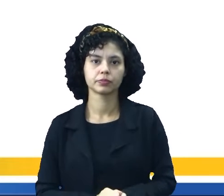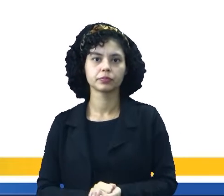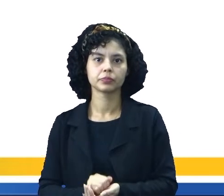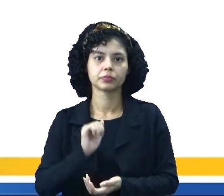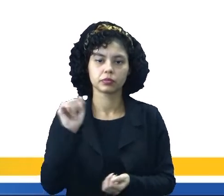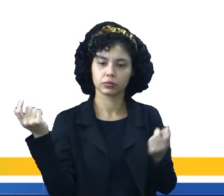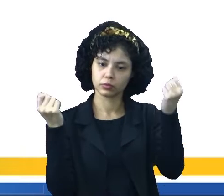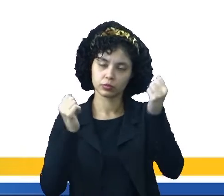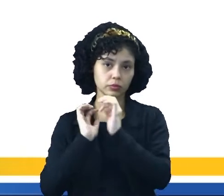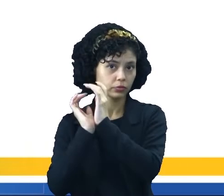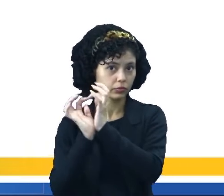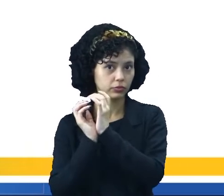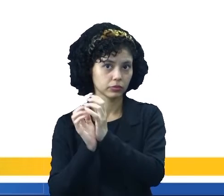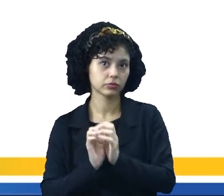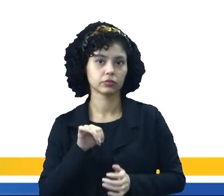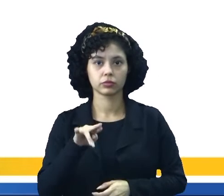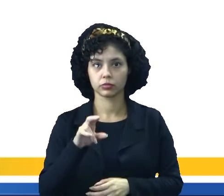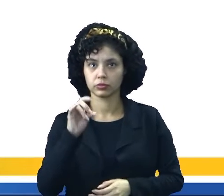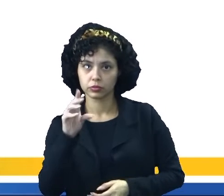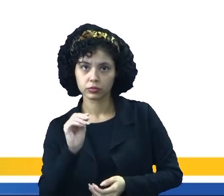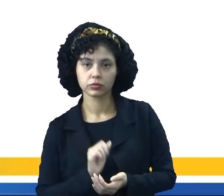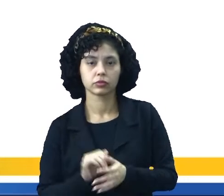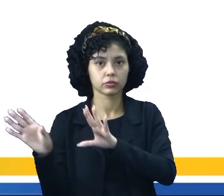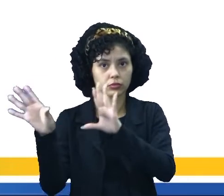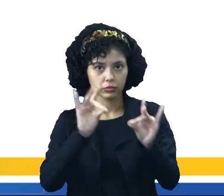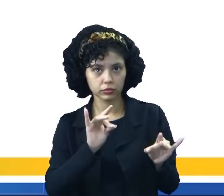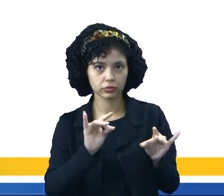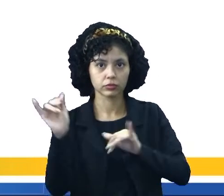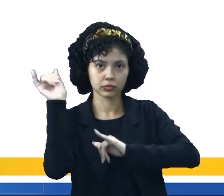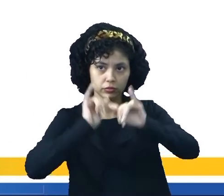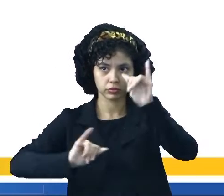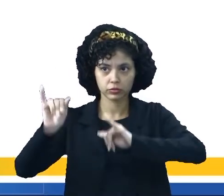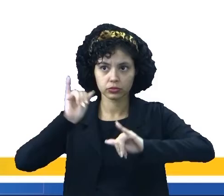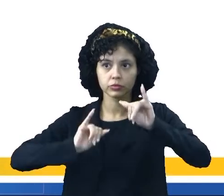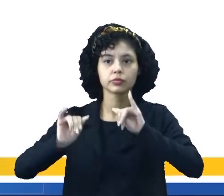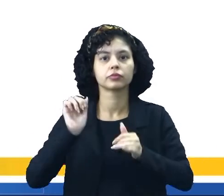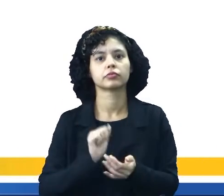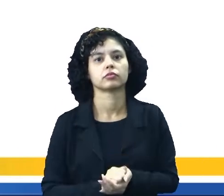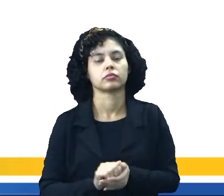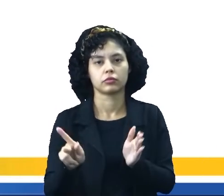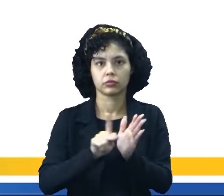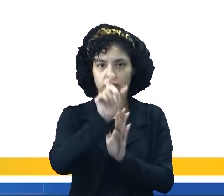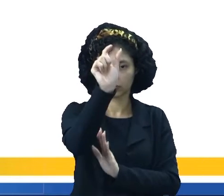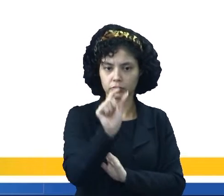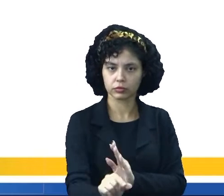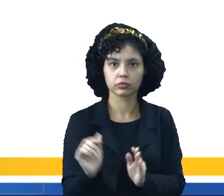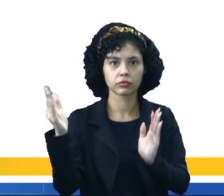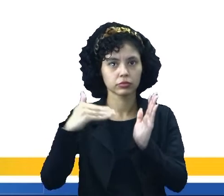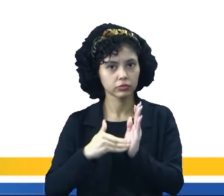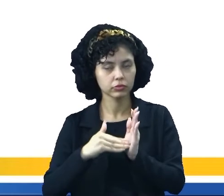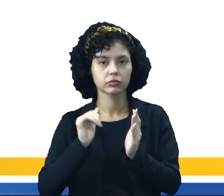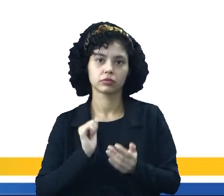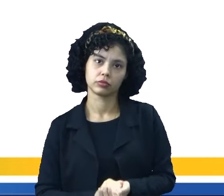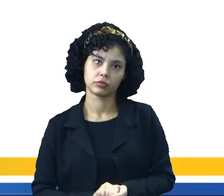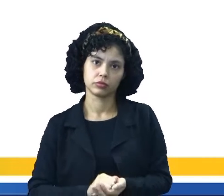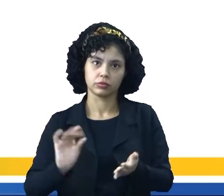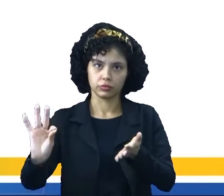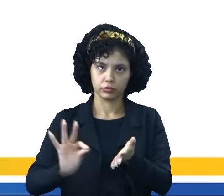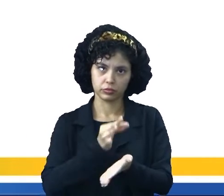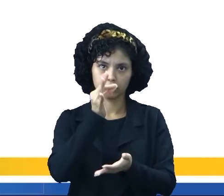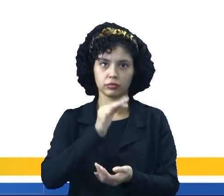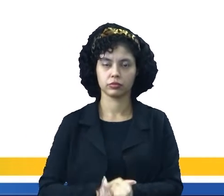neurônio motor, ele vai ser trazida a informação desde lá da medula até o órgão